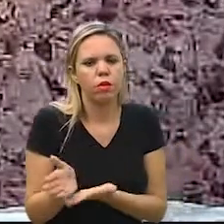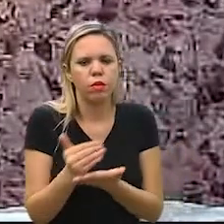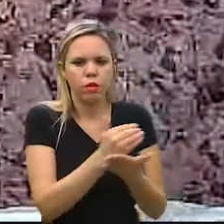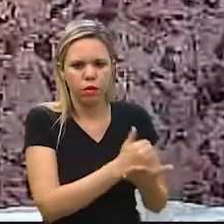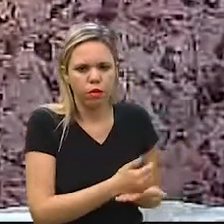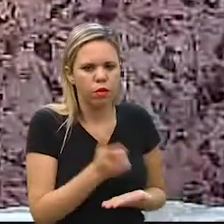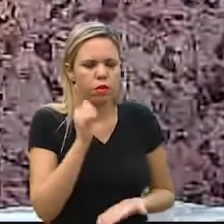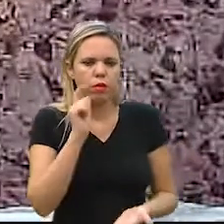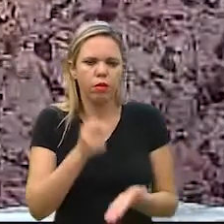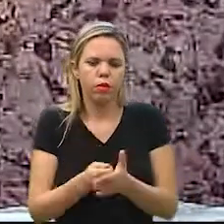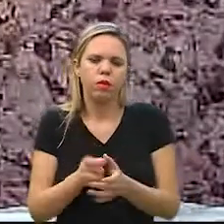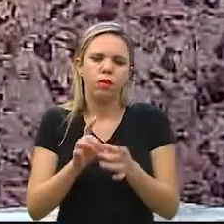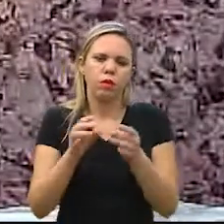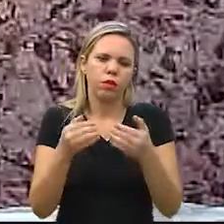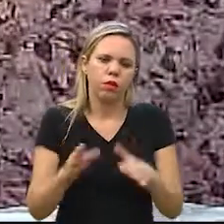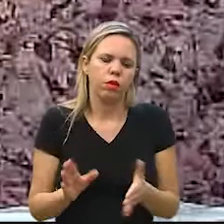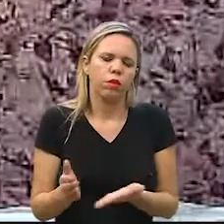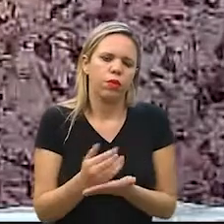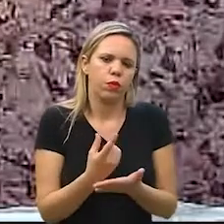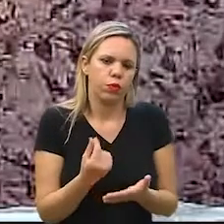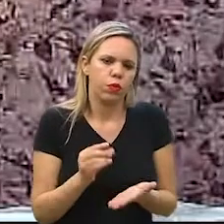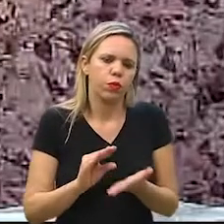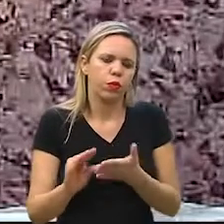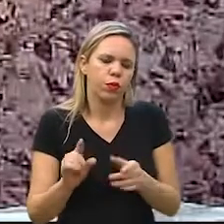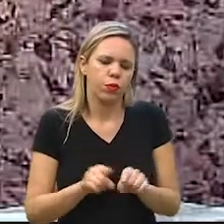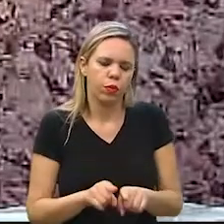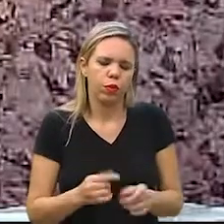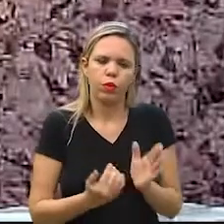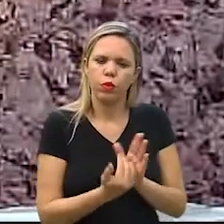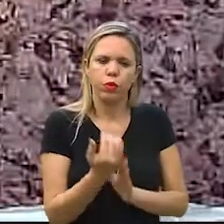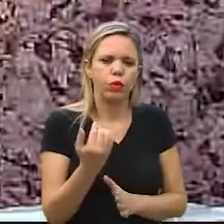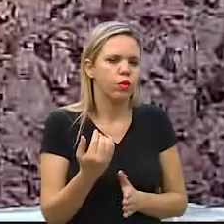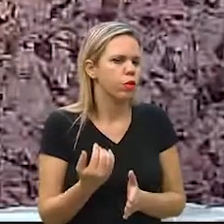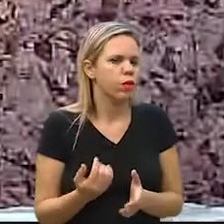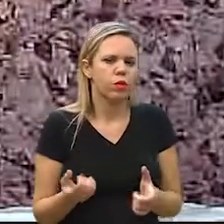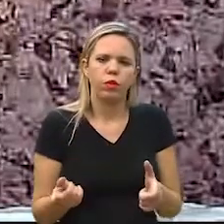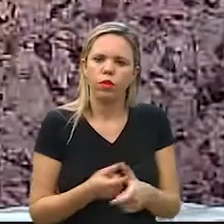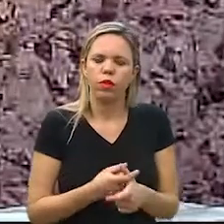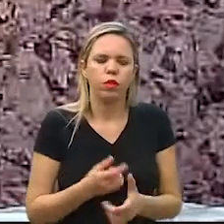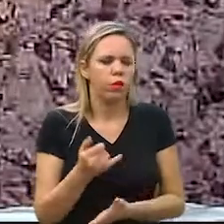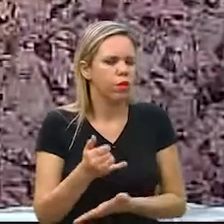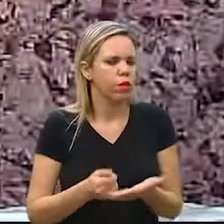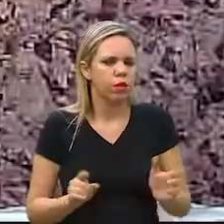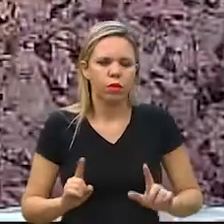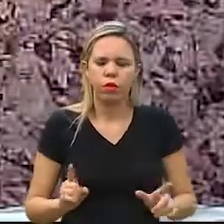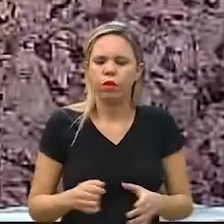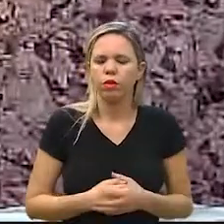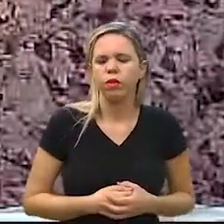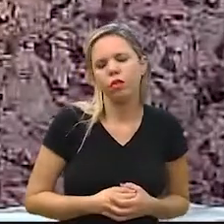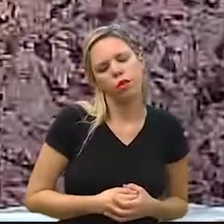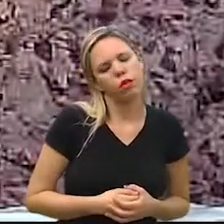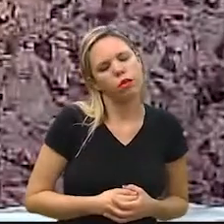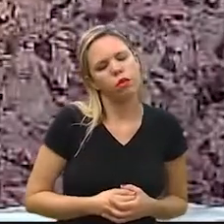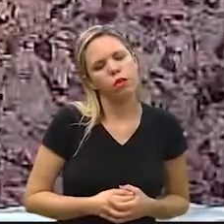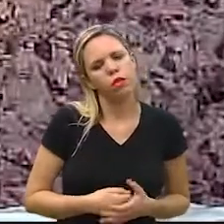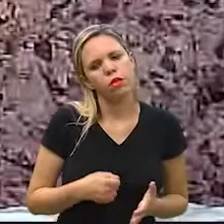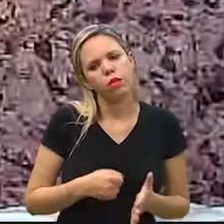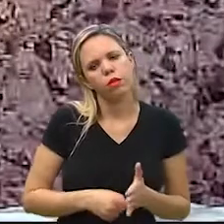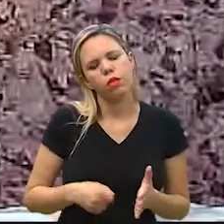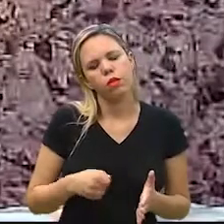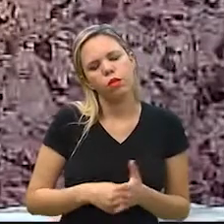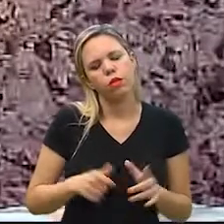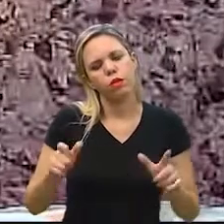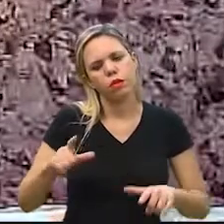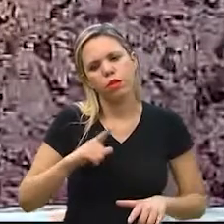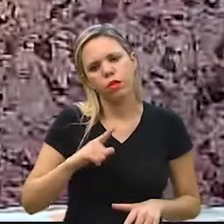arrecadação, aumentar a disponibilidade de recurso, sem aumentar nenhum imposto, né? Quer dizer, buscando